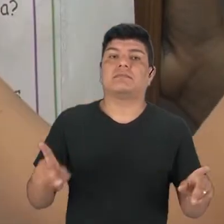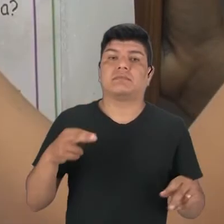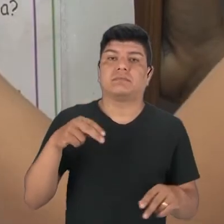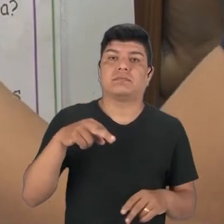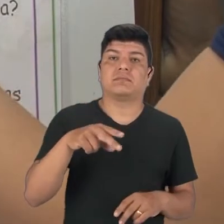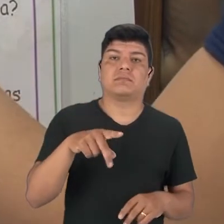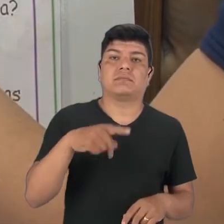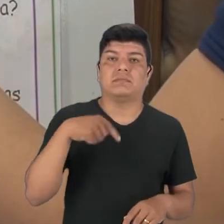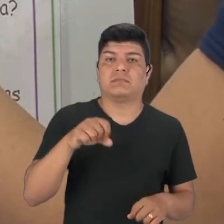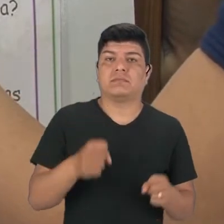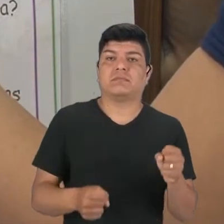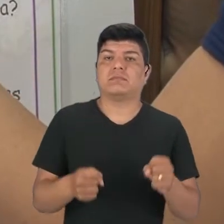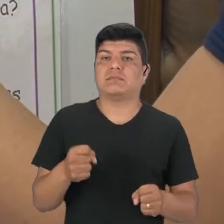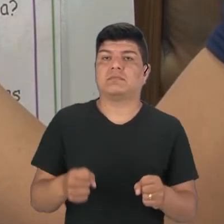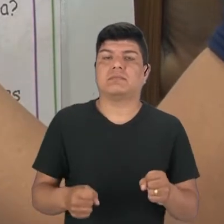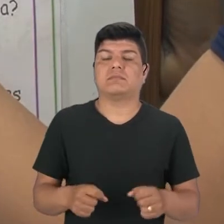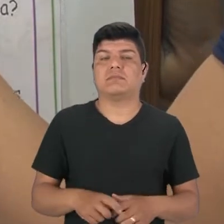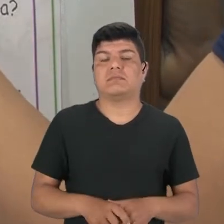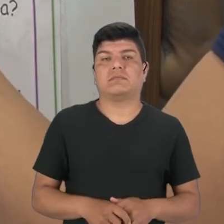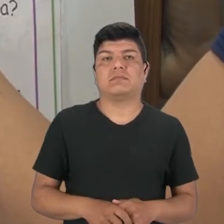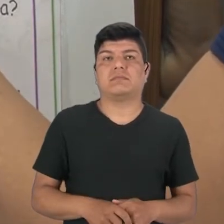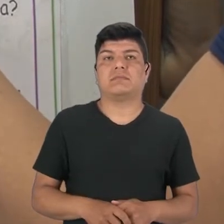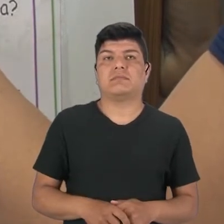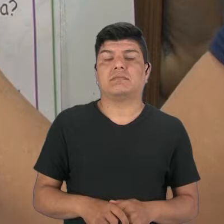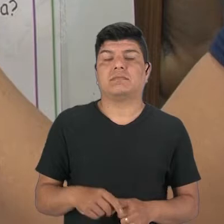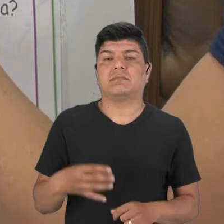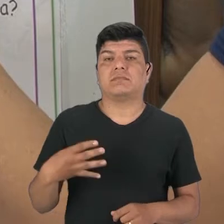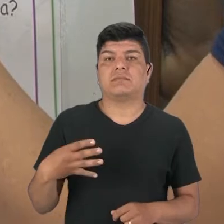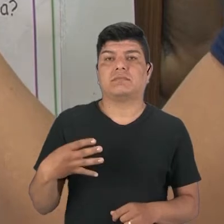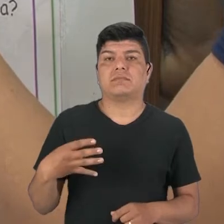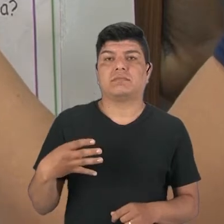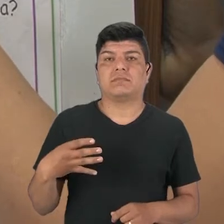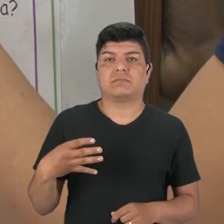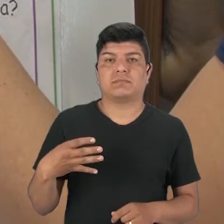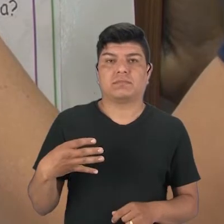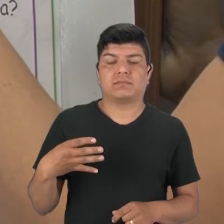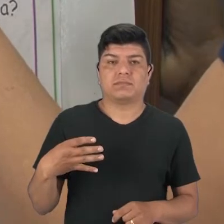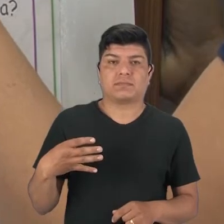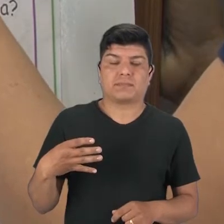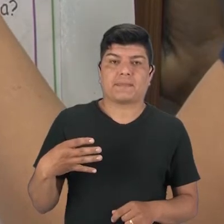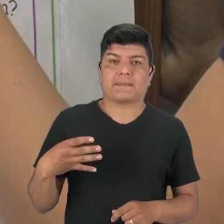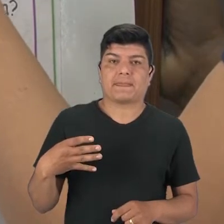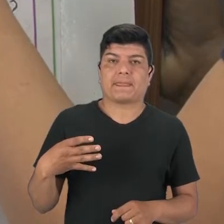vão a pé e os que vão de carro? 4